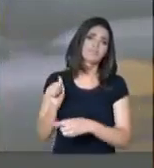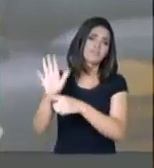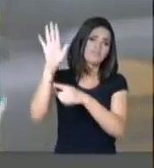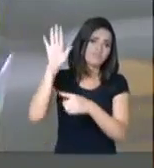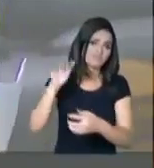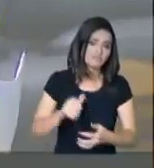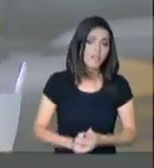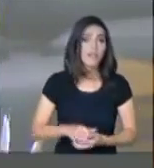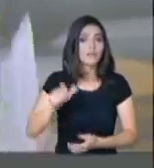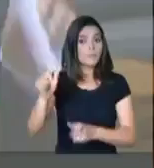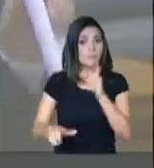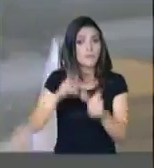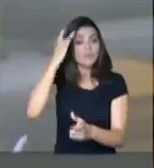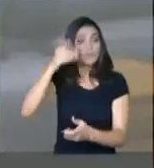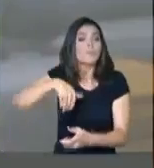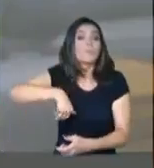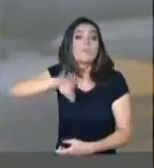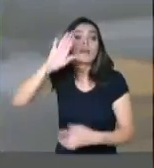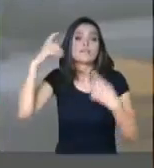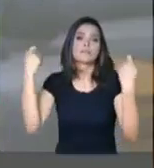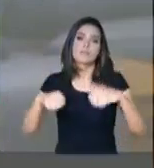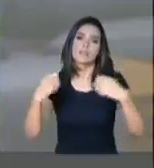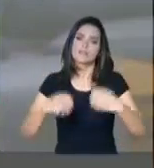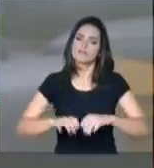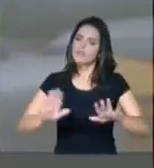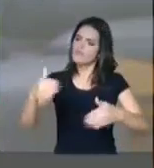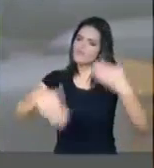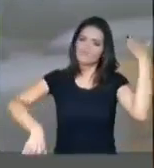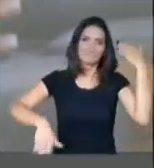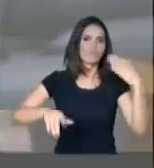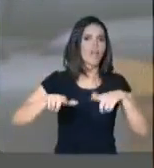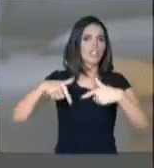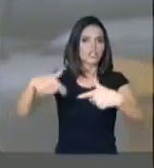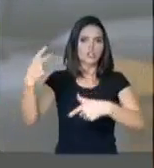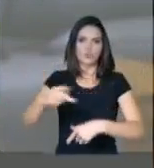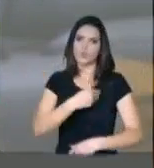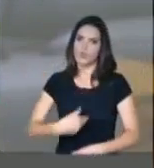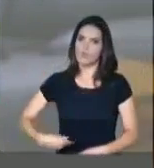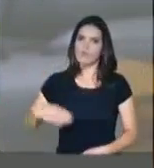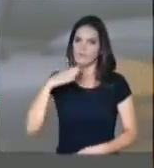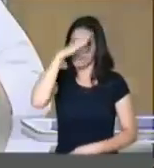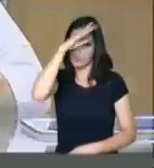pessoas que mais precisam. Então, repúdio a esse tipo de atitude do governo Jair Bolsonaro.